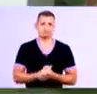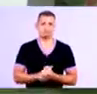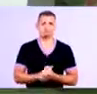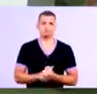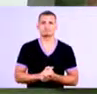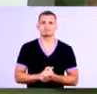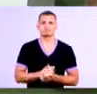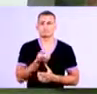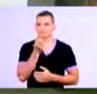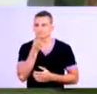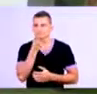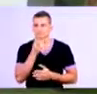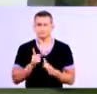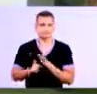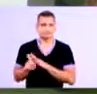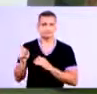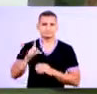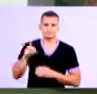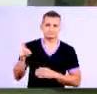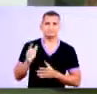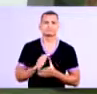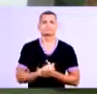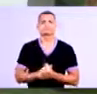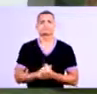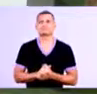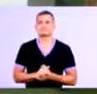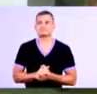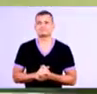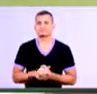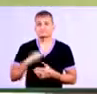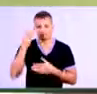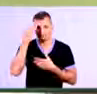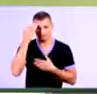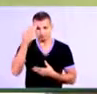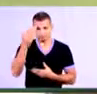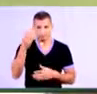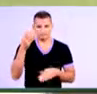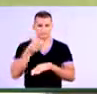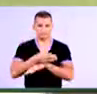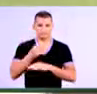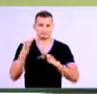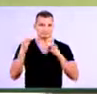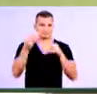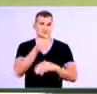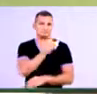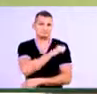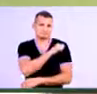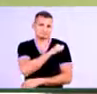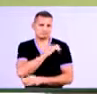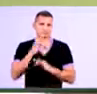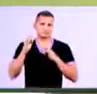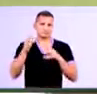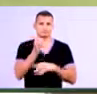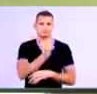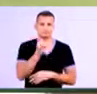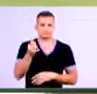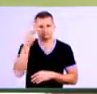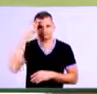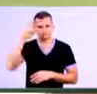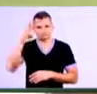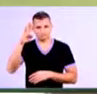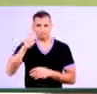Professora Sabrina, por favor, suas considerações finais. Nós agradecemos a participação de todos os alunos e os tutores,